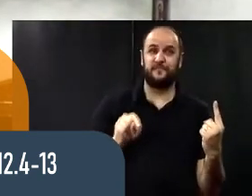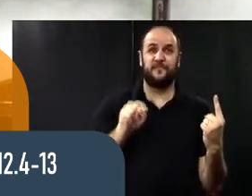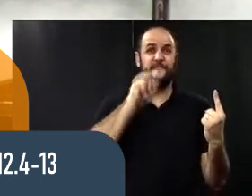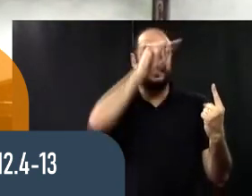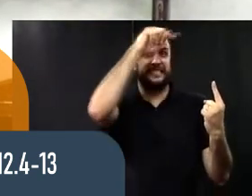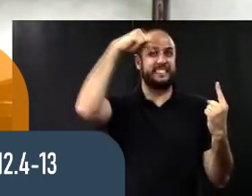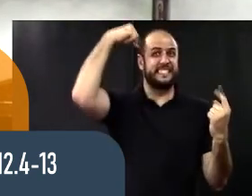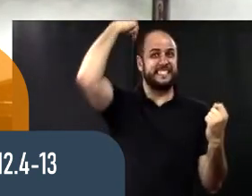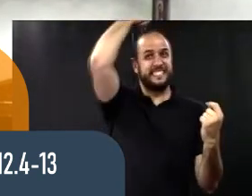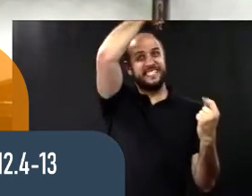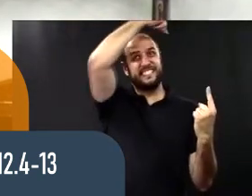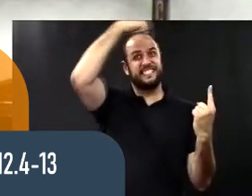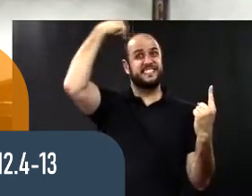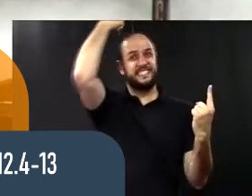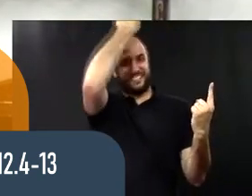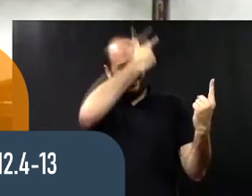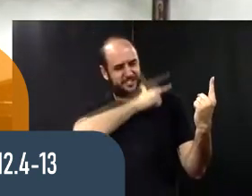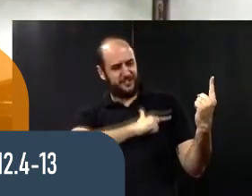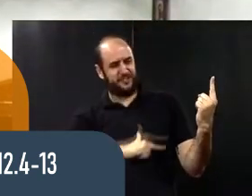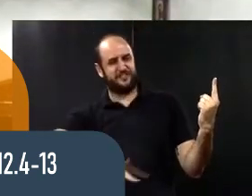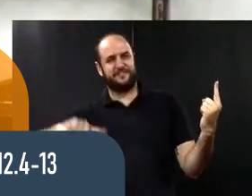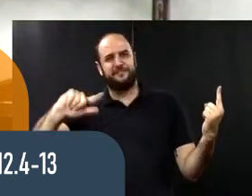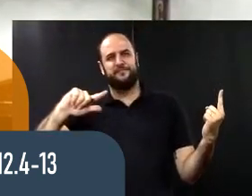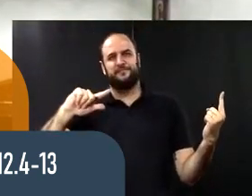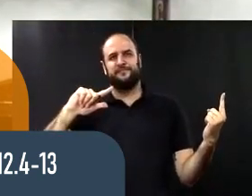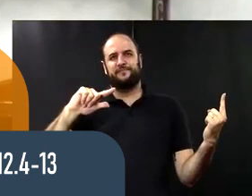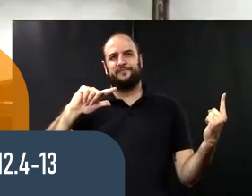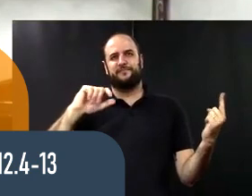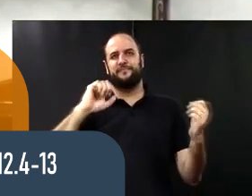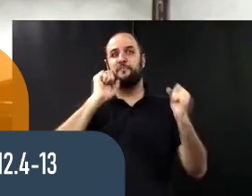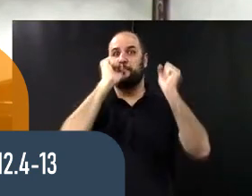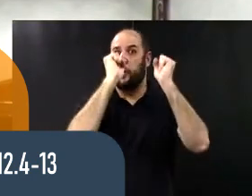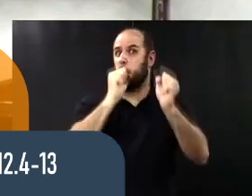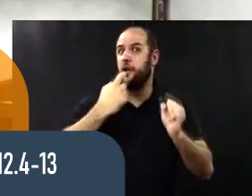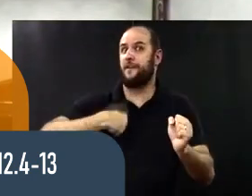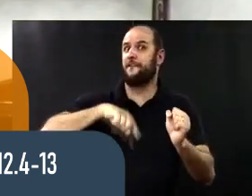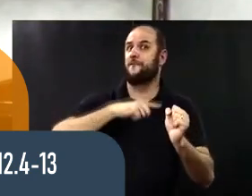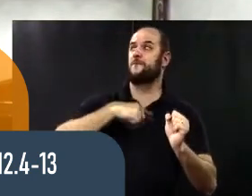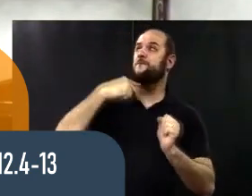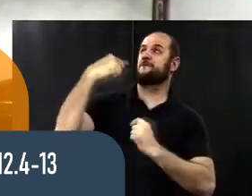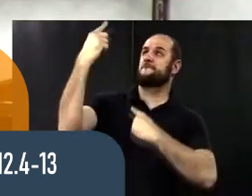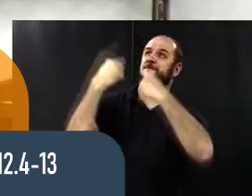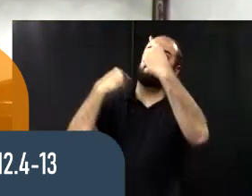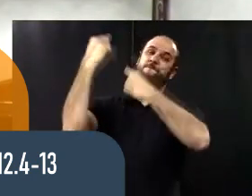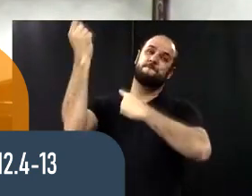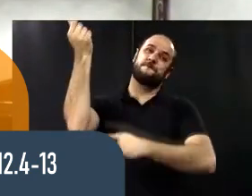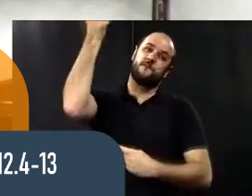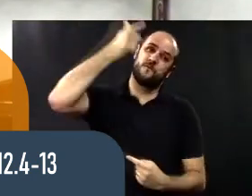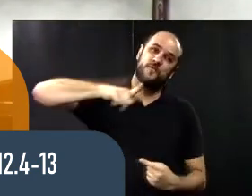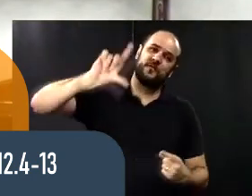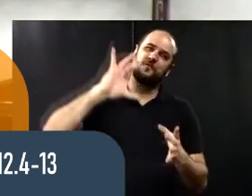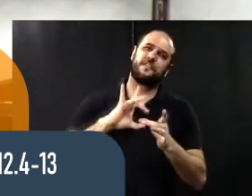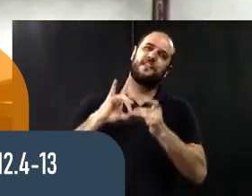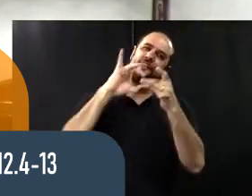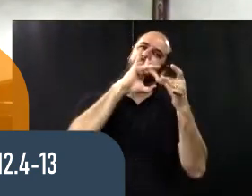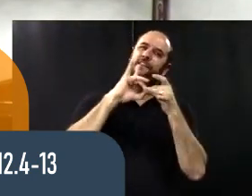Santidade. Para sermos participantes de sua santidade. A disciplina